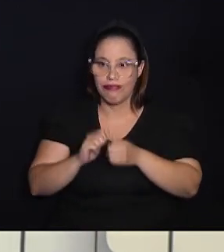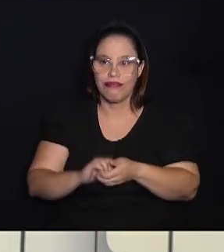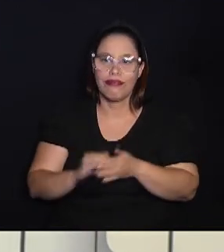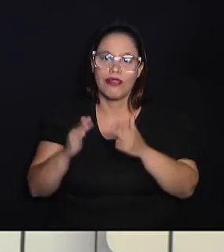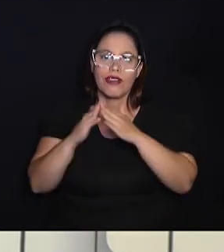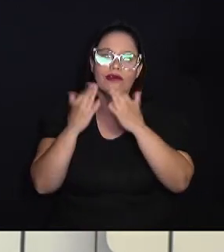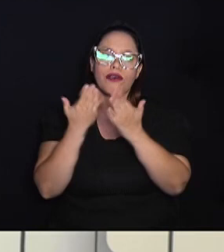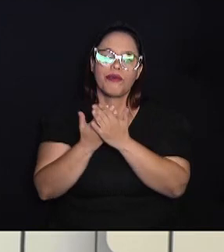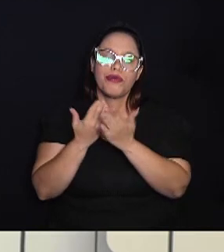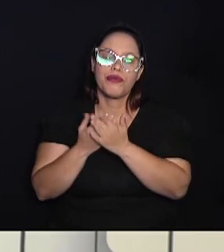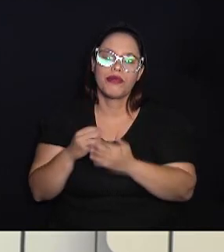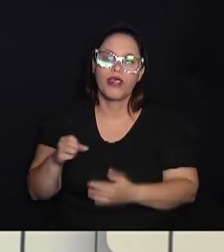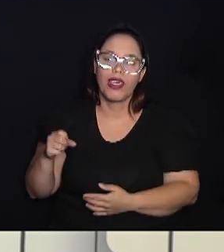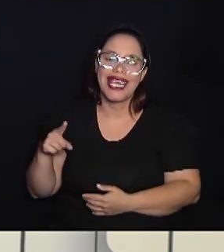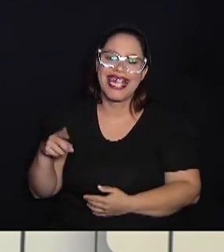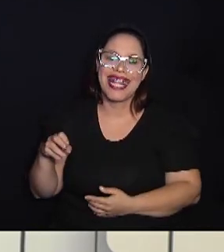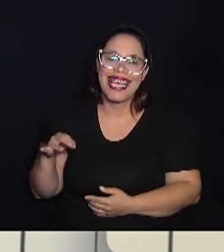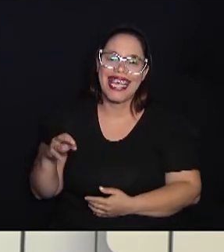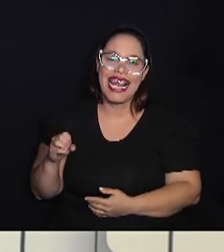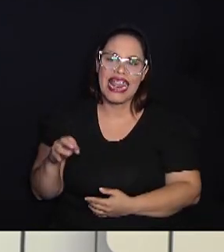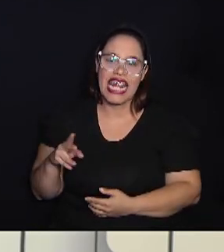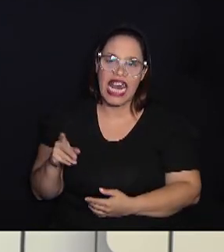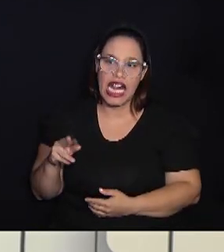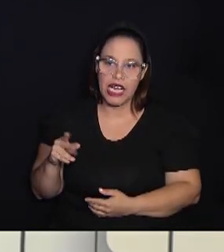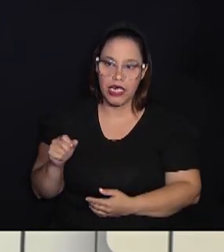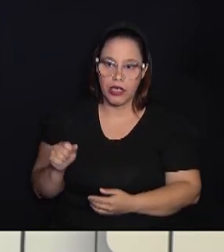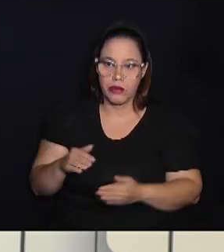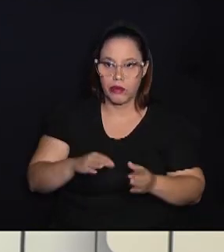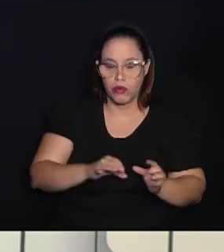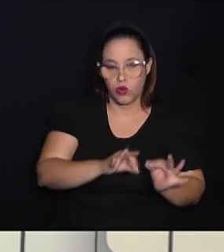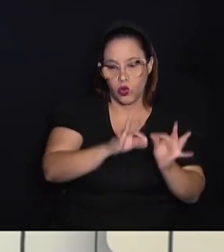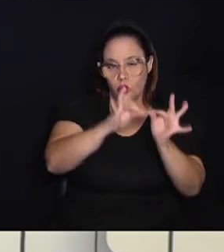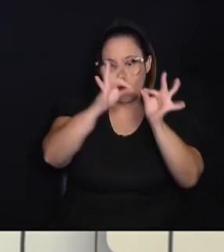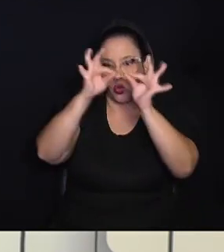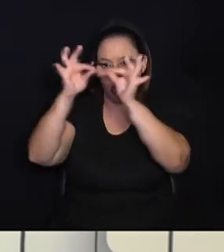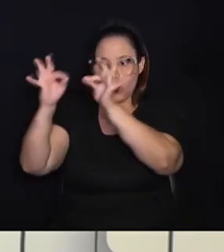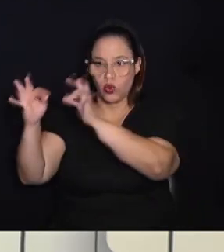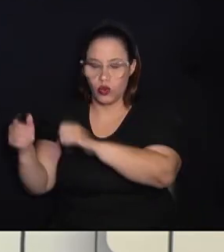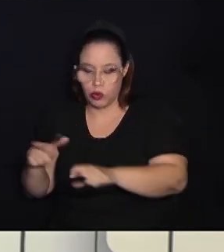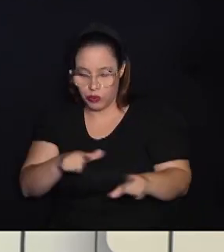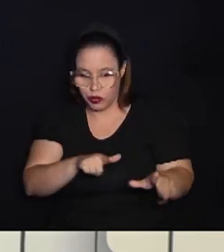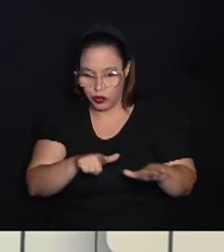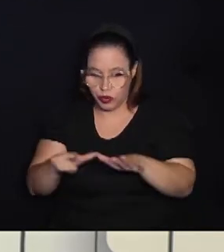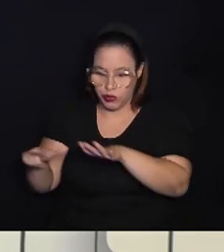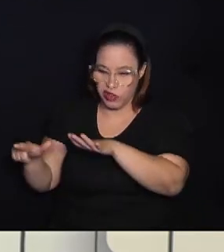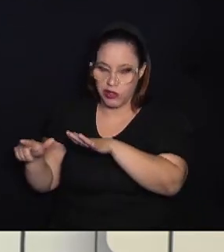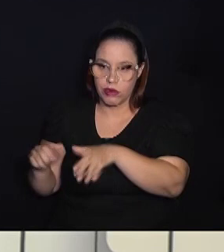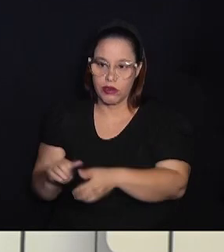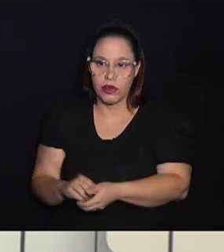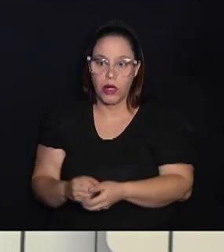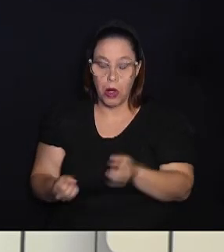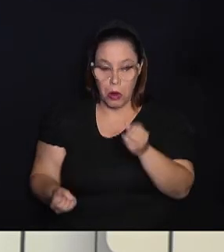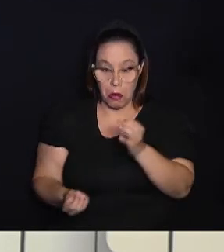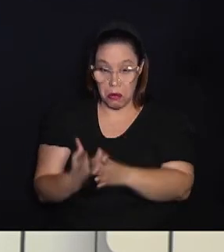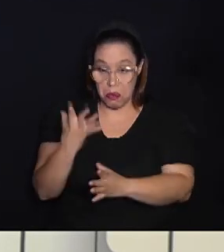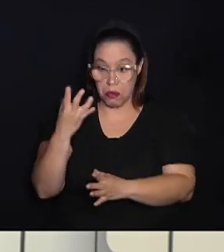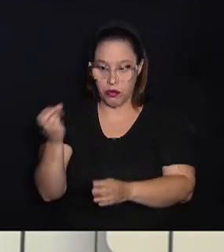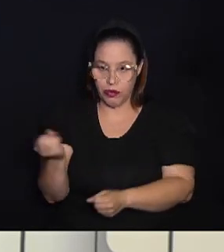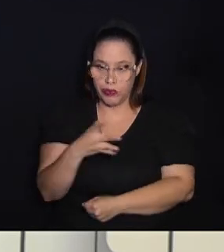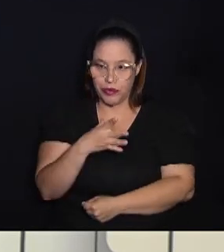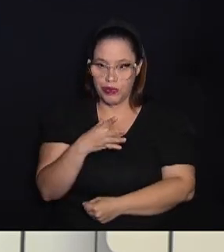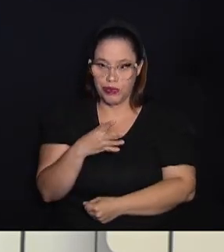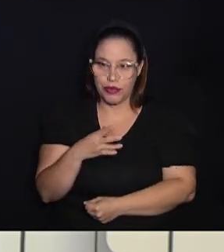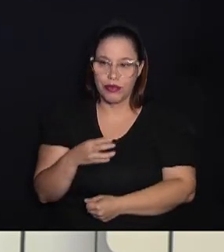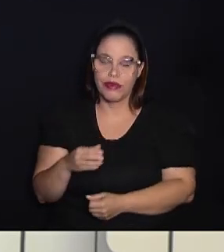escolas centenárias do município e que será exibida ao longo desta semana. Para estrear o conteúdo, a